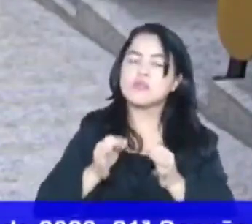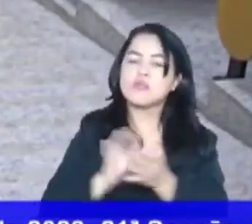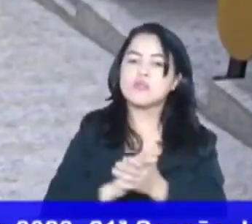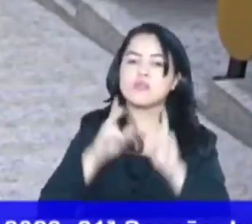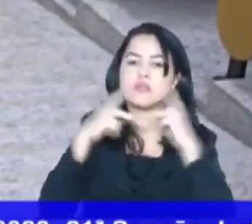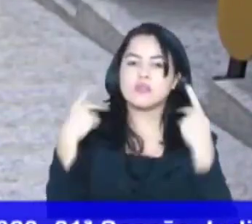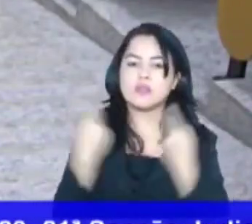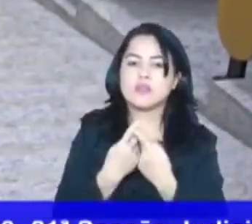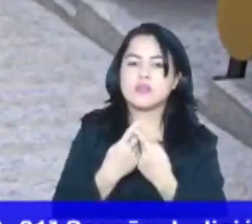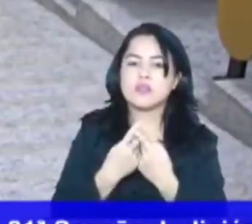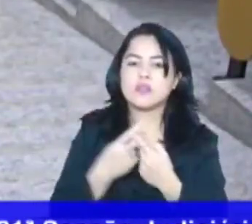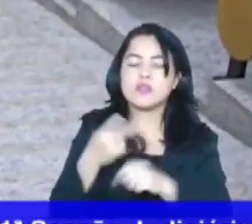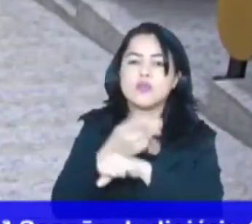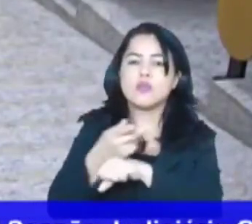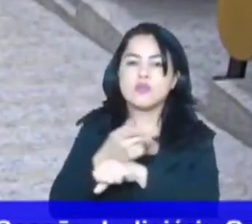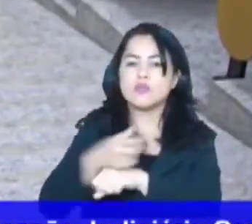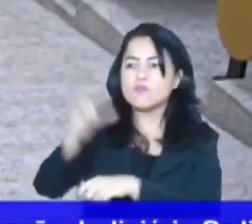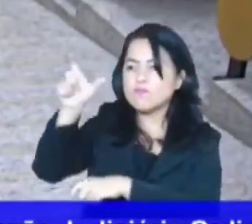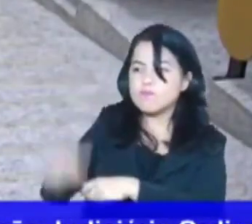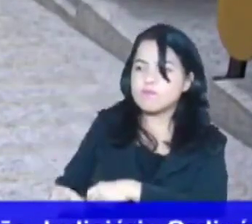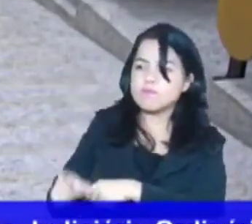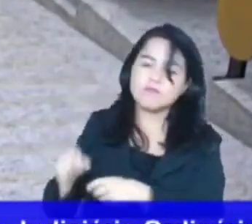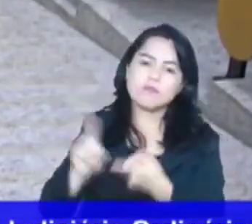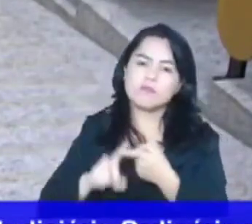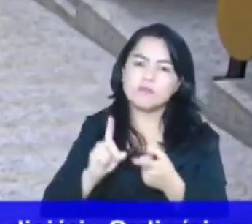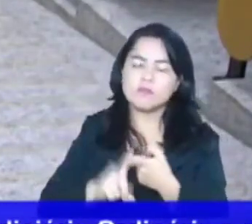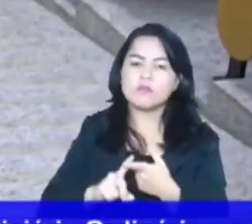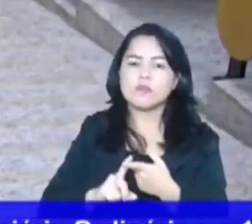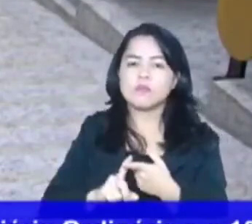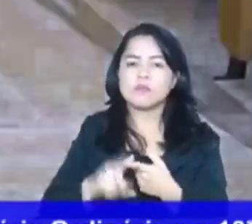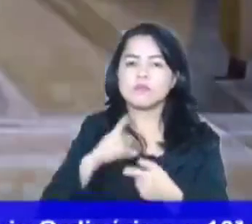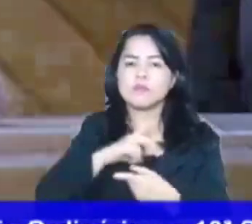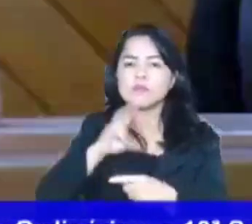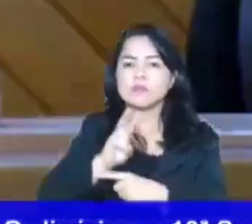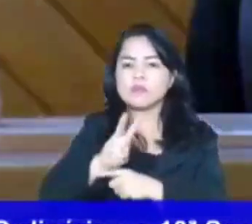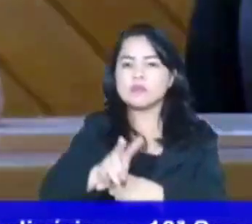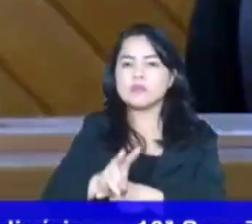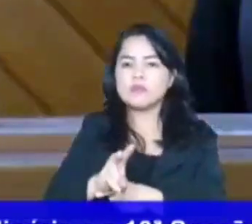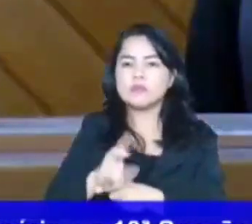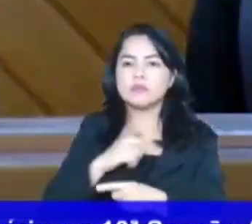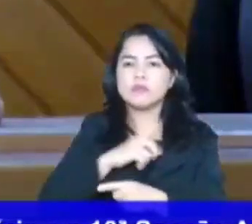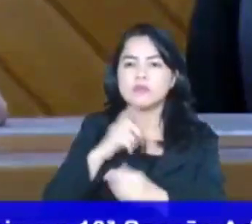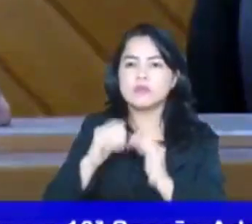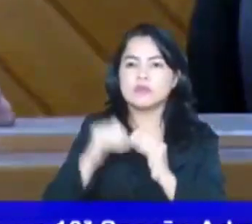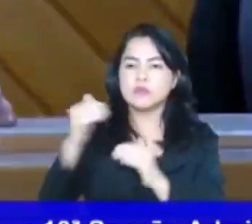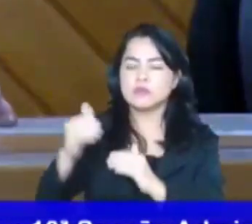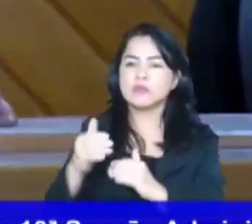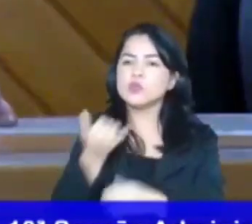pares e doutor procurador regional eleitoral, cuidam-se